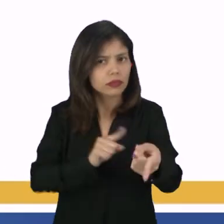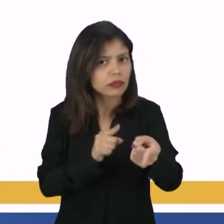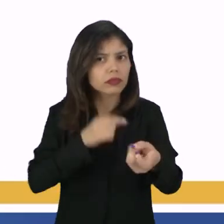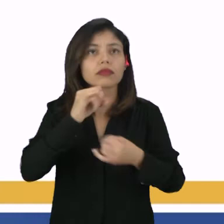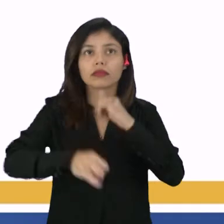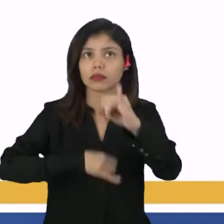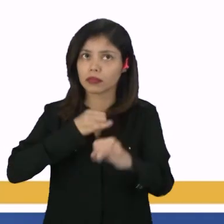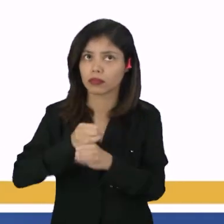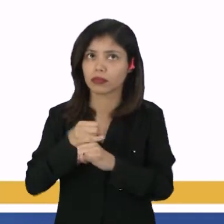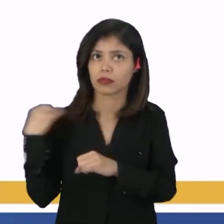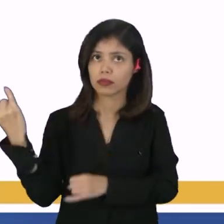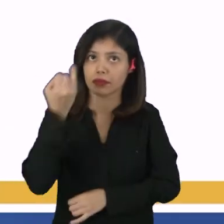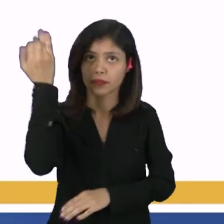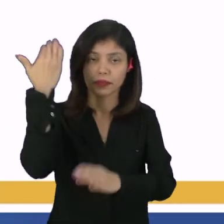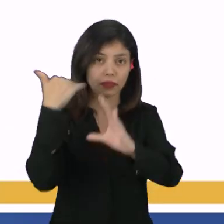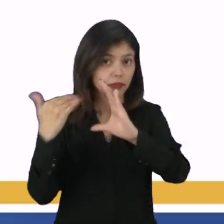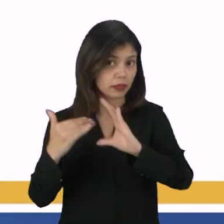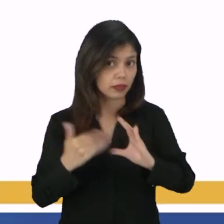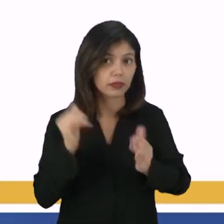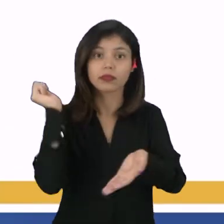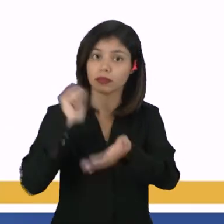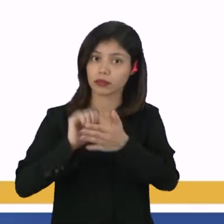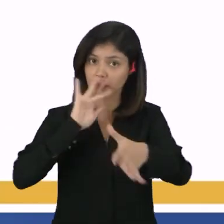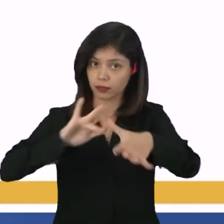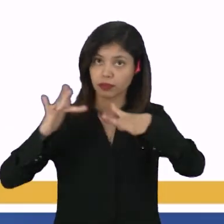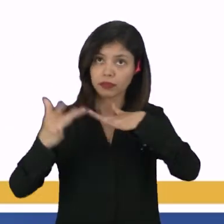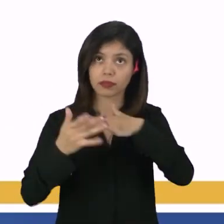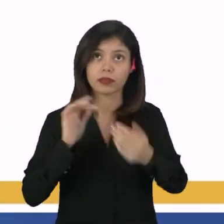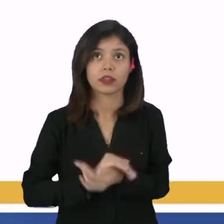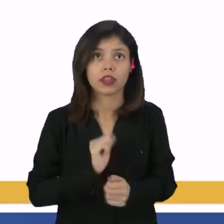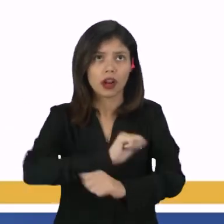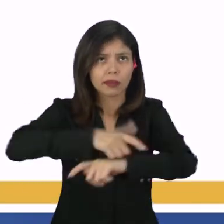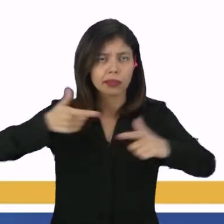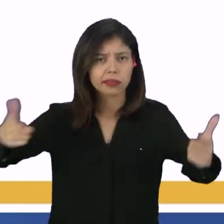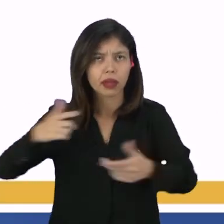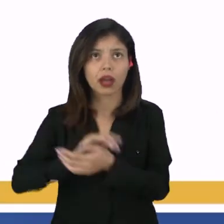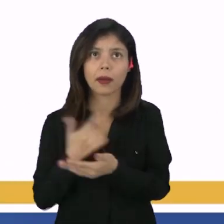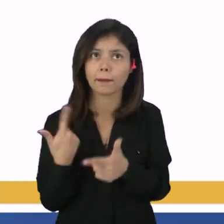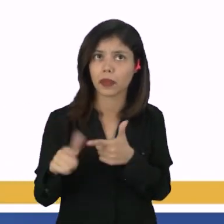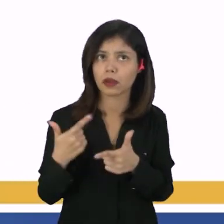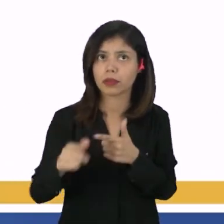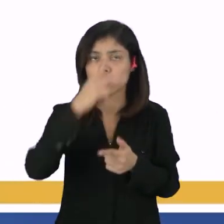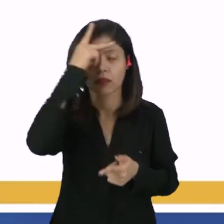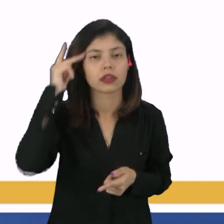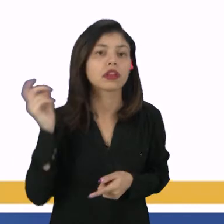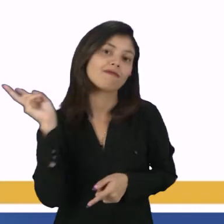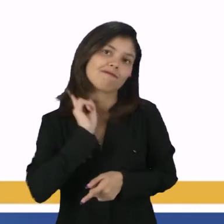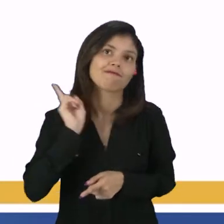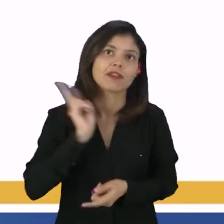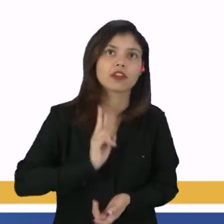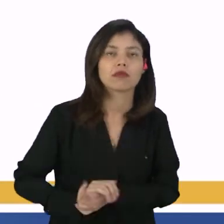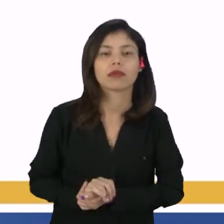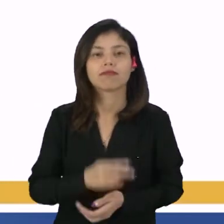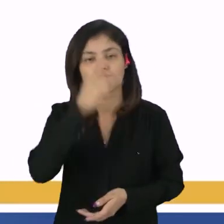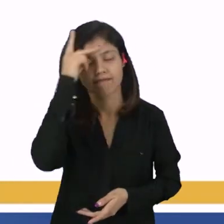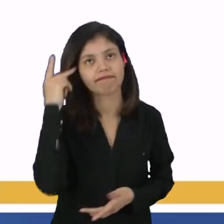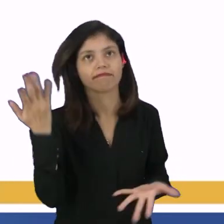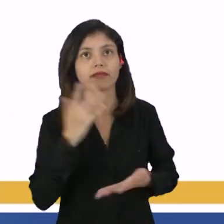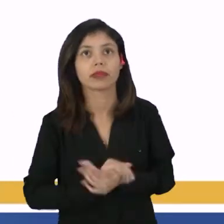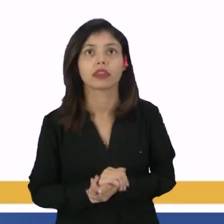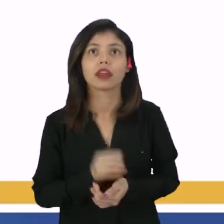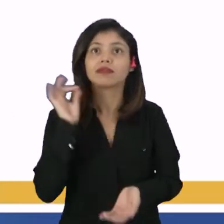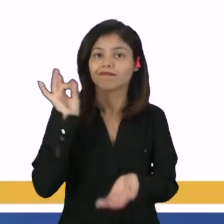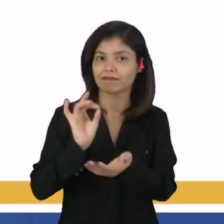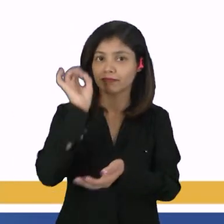internet, principalmente as publicadas nas redes sociais, causam enorme constrangimento a quem está sendo vítima dos ataques. Cada